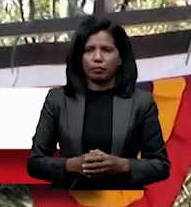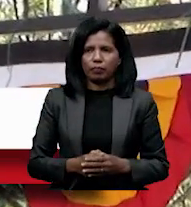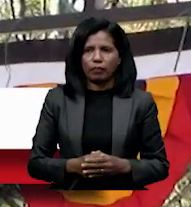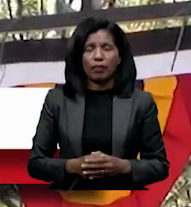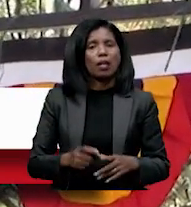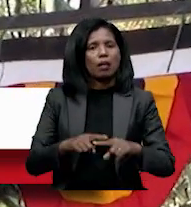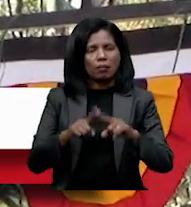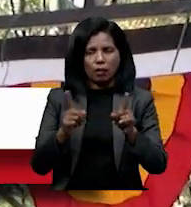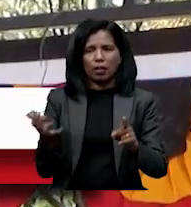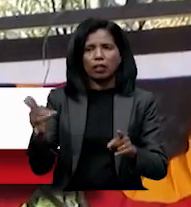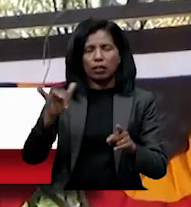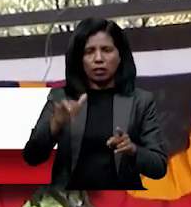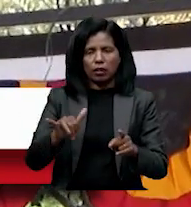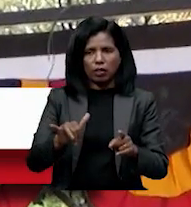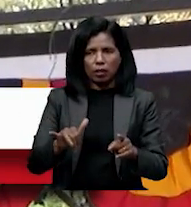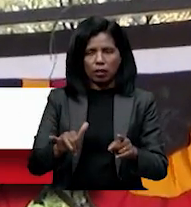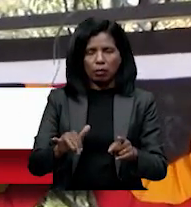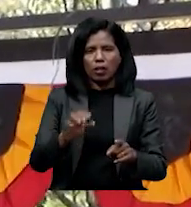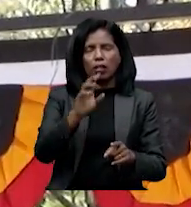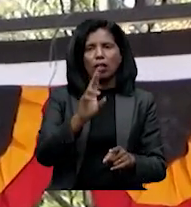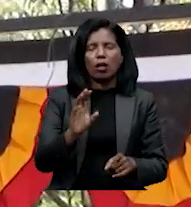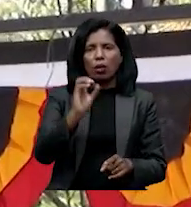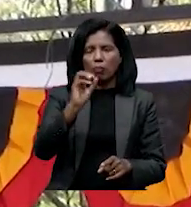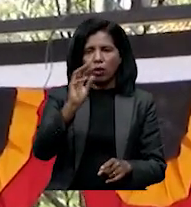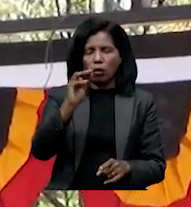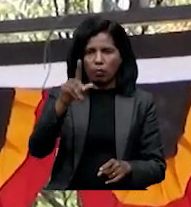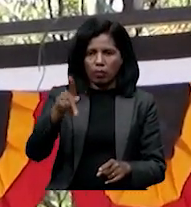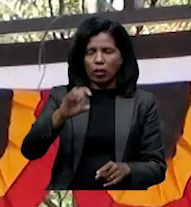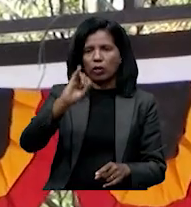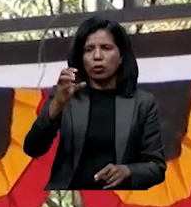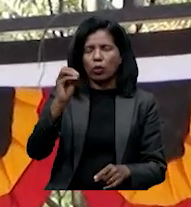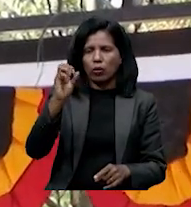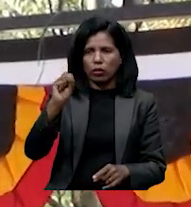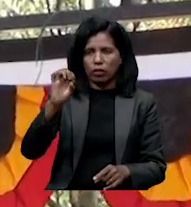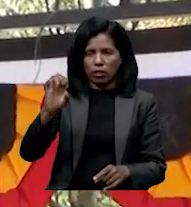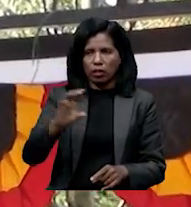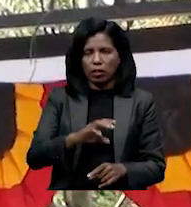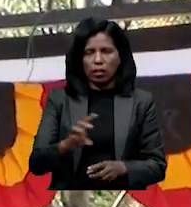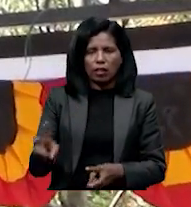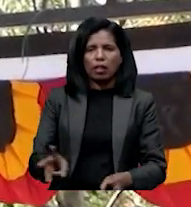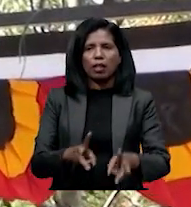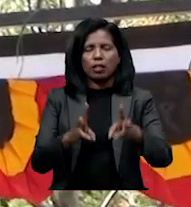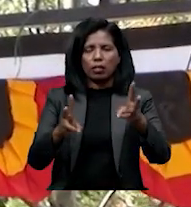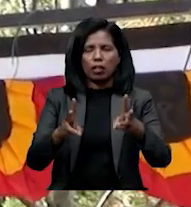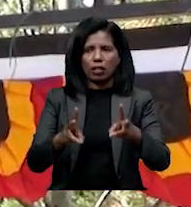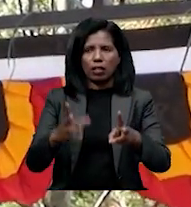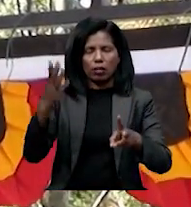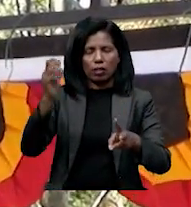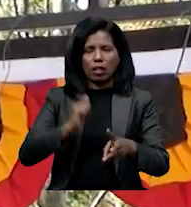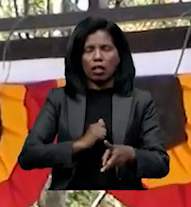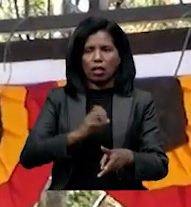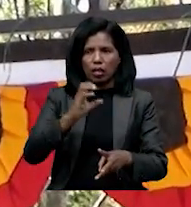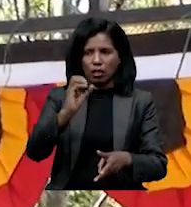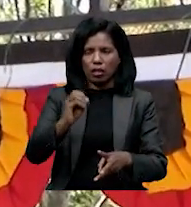Mas é sira makar obras públicas. Obras públicas não é sira makar. Zerrei sira makar. Obras sira estrada sira beos ne vato ia ainaru vato